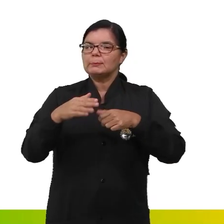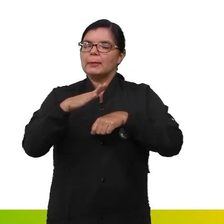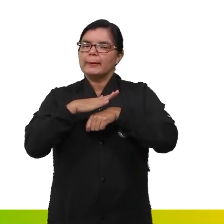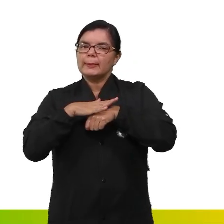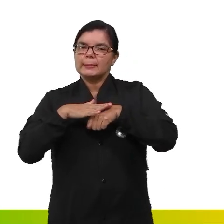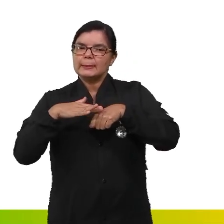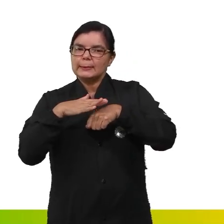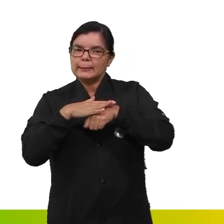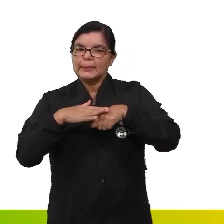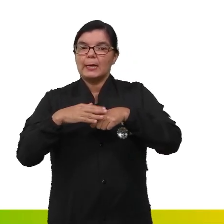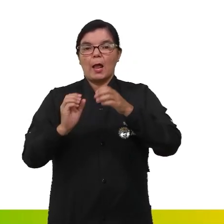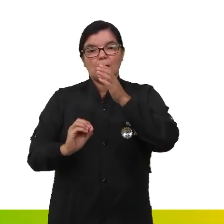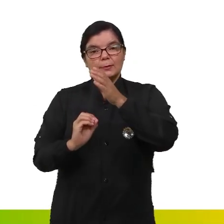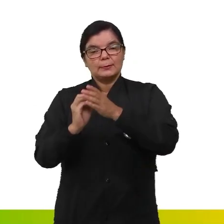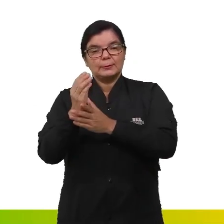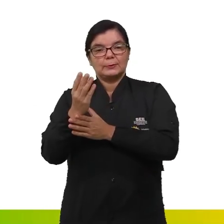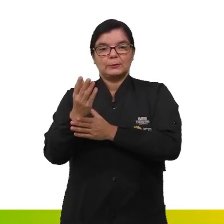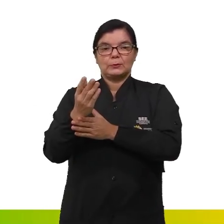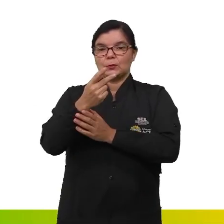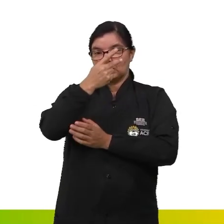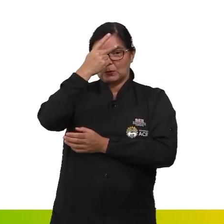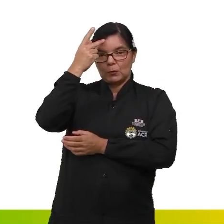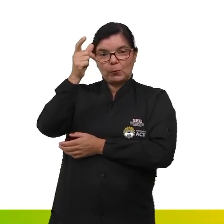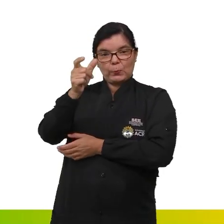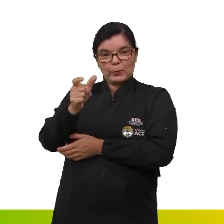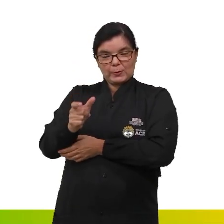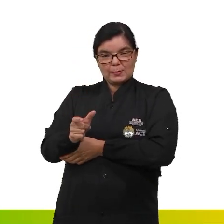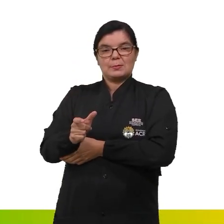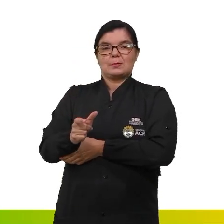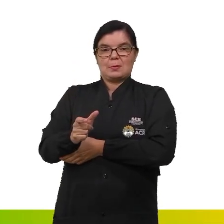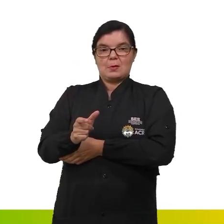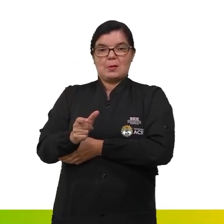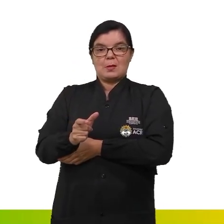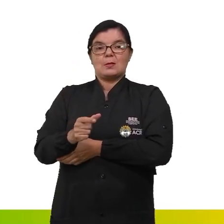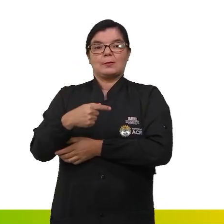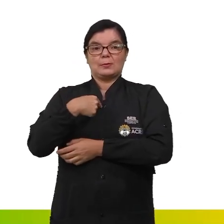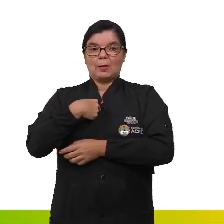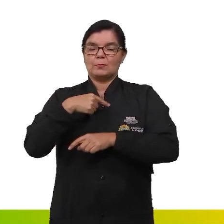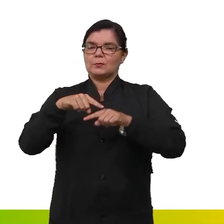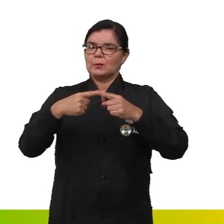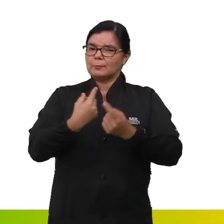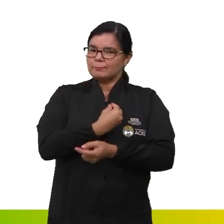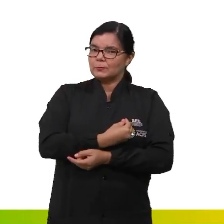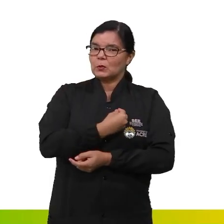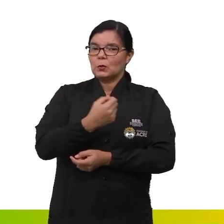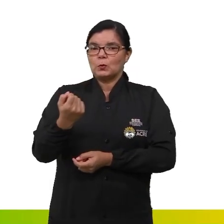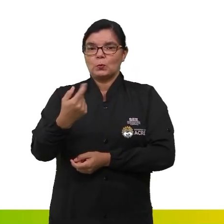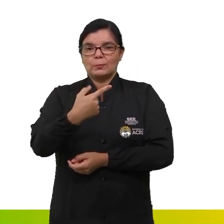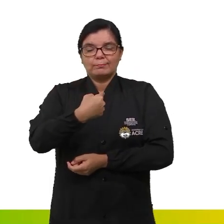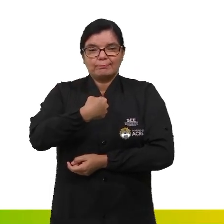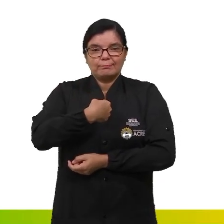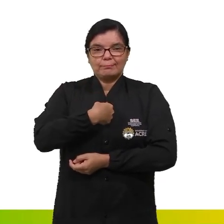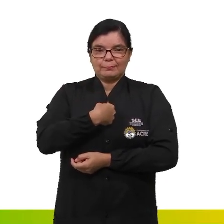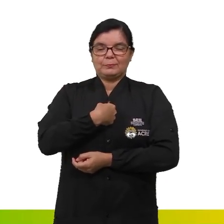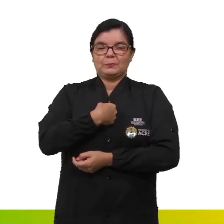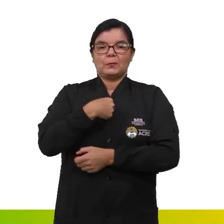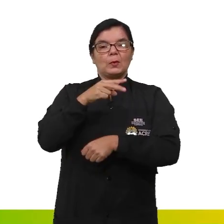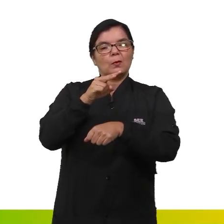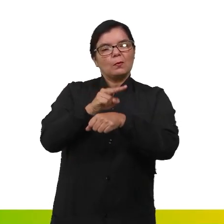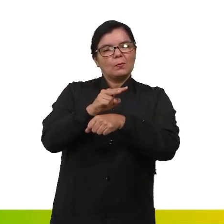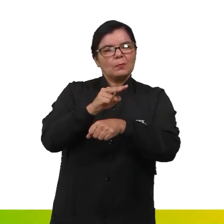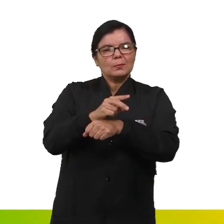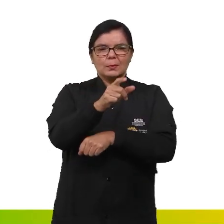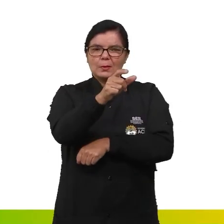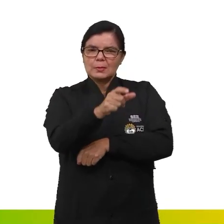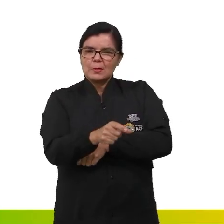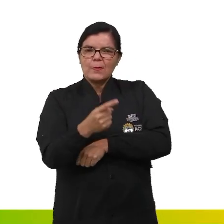coisa delicada, a criação de uma pessoa inteira que na certa está tão viva quanto eu. Cuida